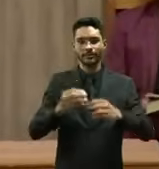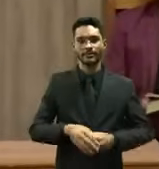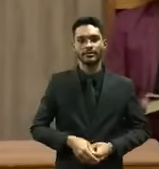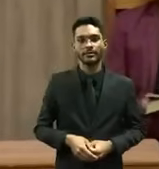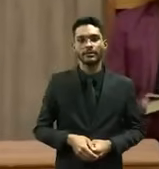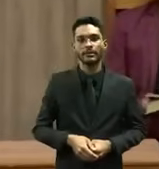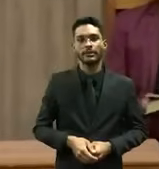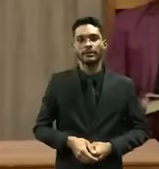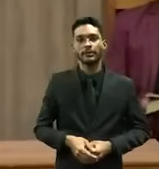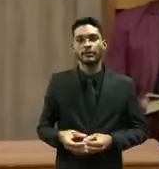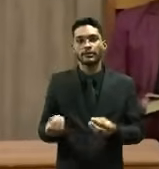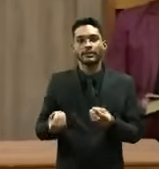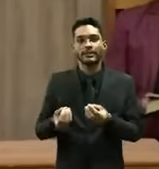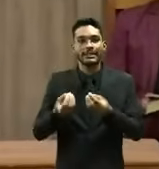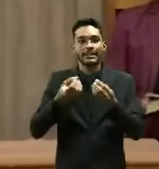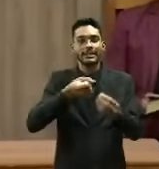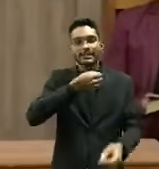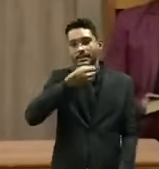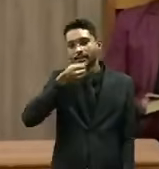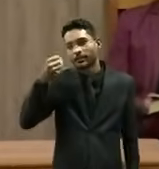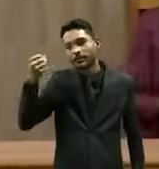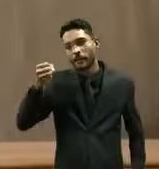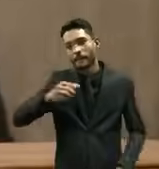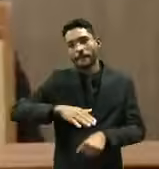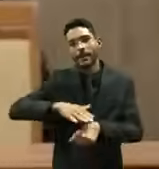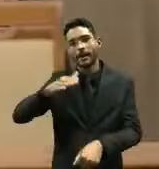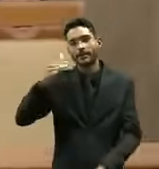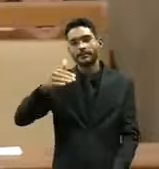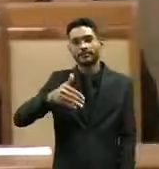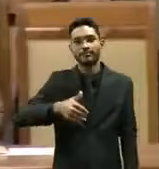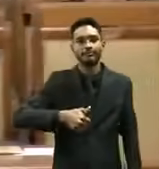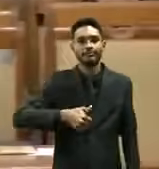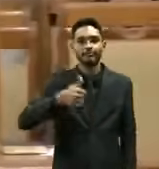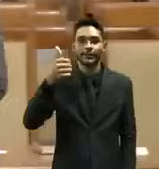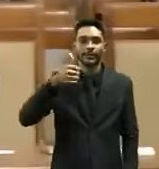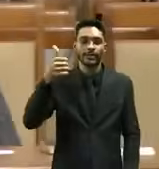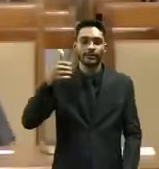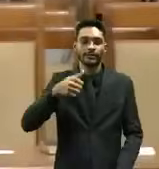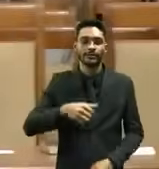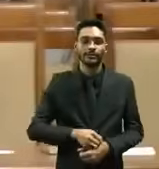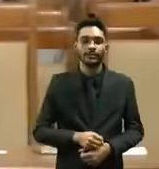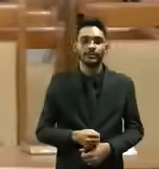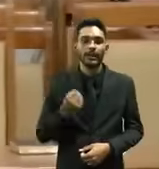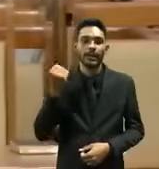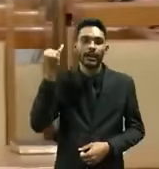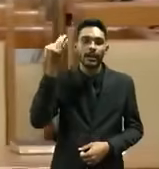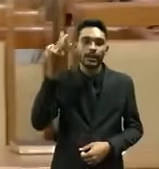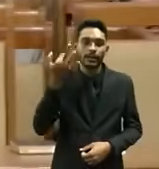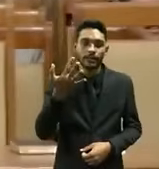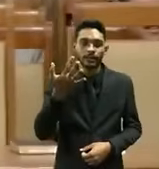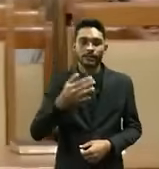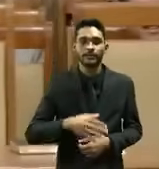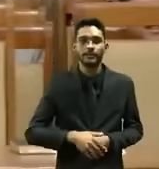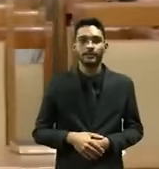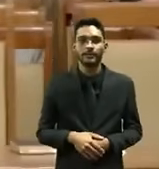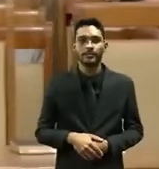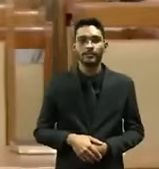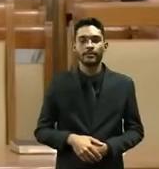uma hora aí Jesus ficava com pena da gente e batizava mas era 30 indo para poder batizar